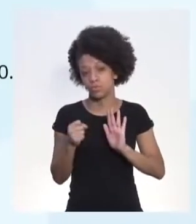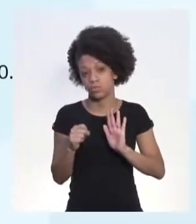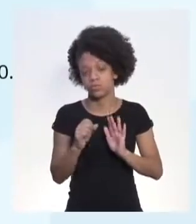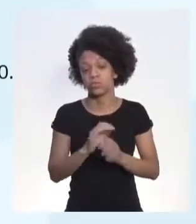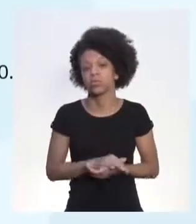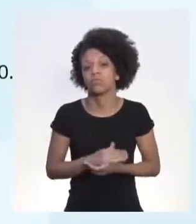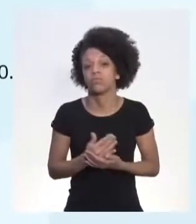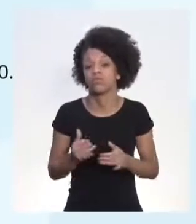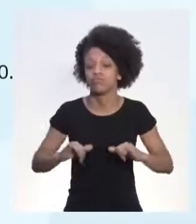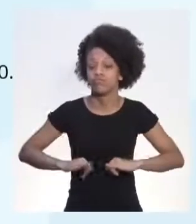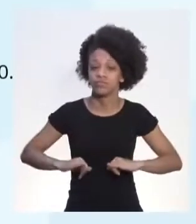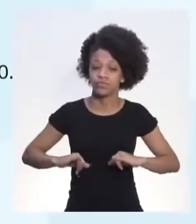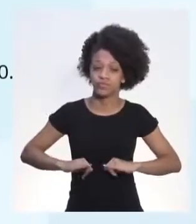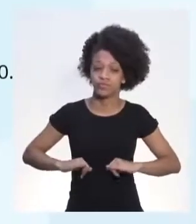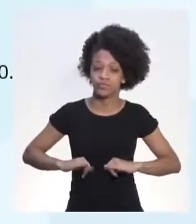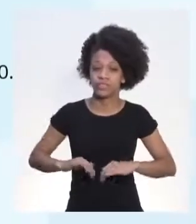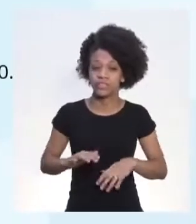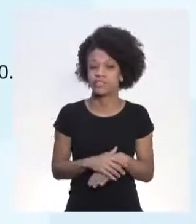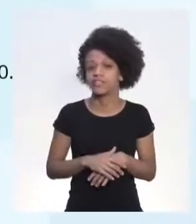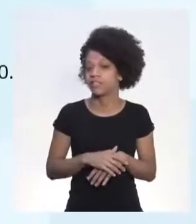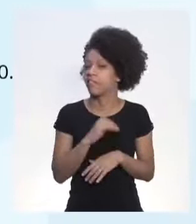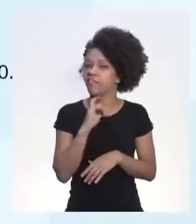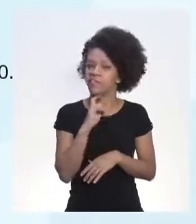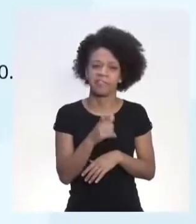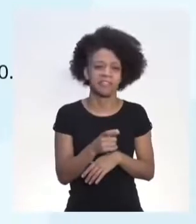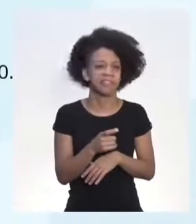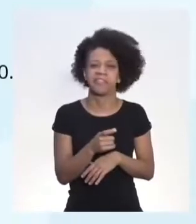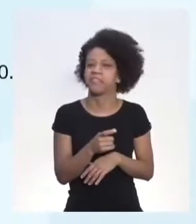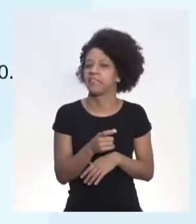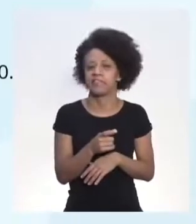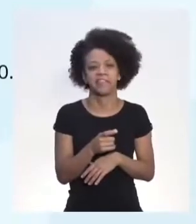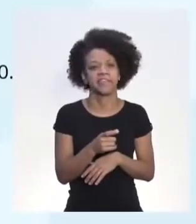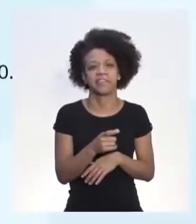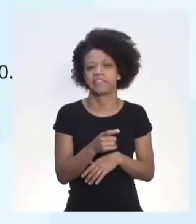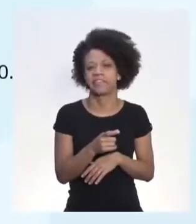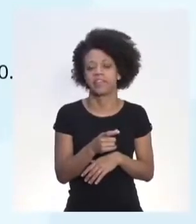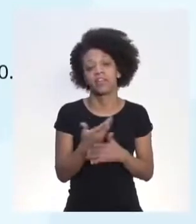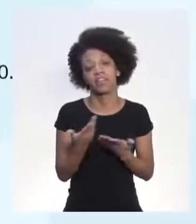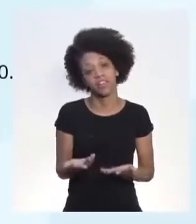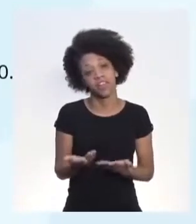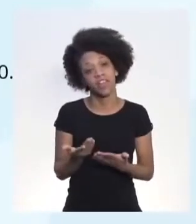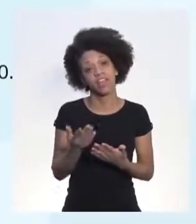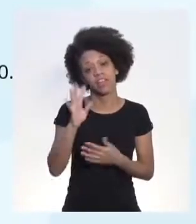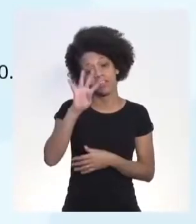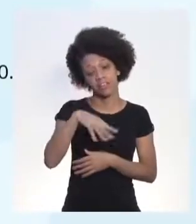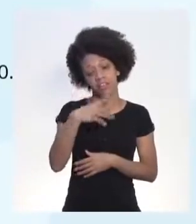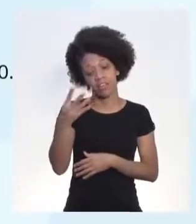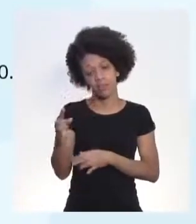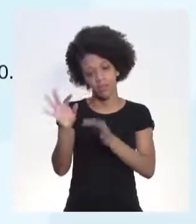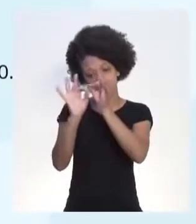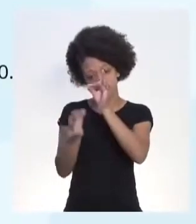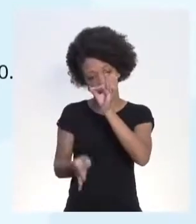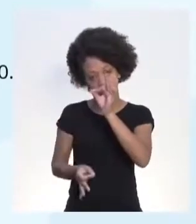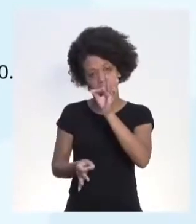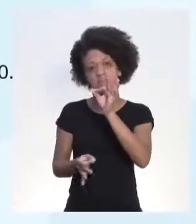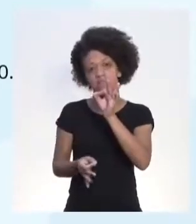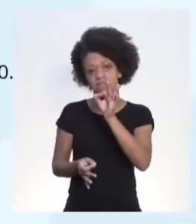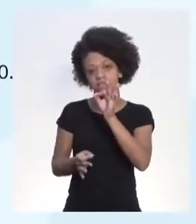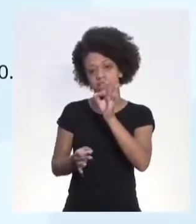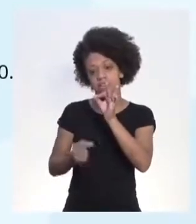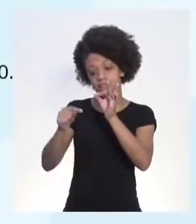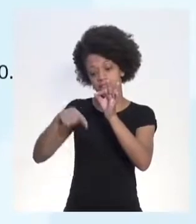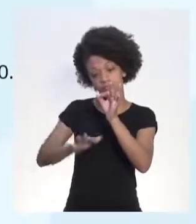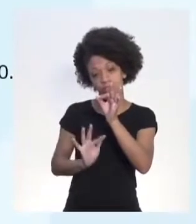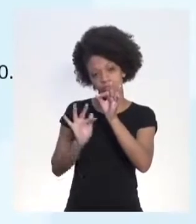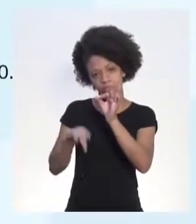em um campeonato. Ninguém verdade. quer ter saldo negativo. É verdade. Aí no final das contas a conta não bate, né? Porque é matemática também, não tem